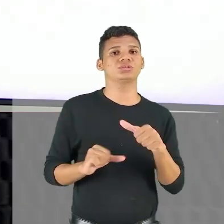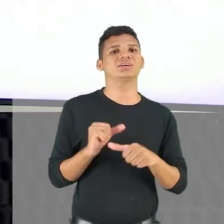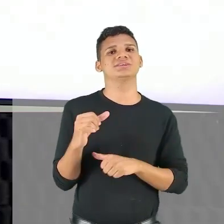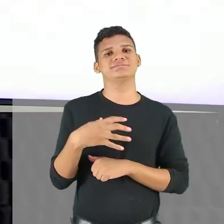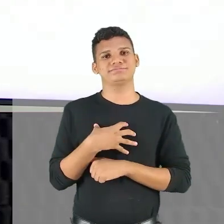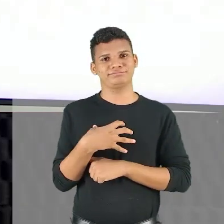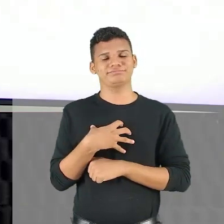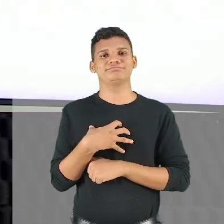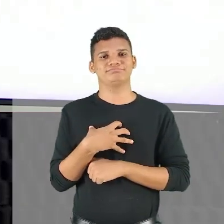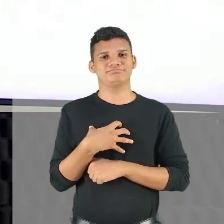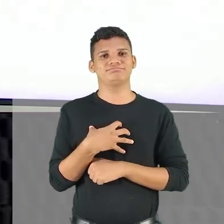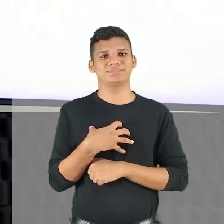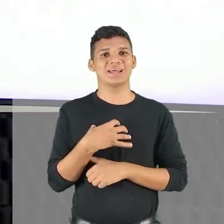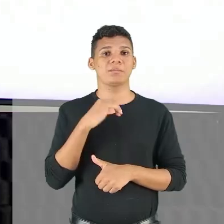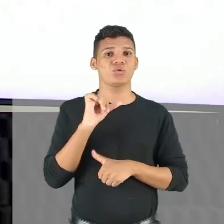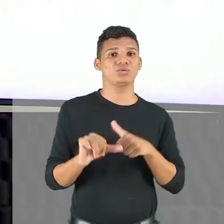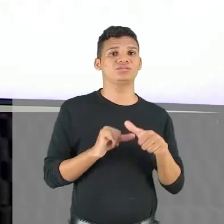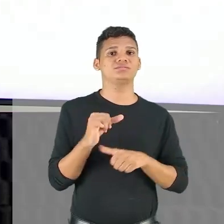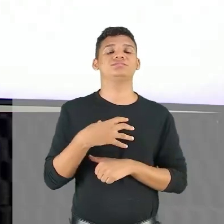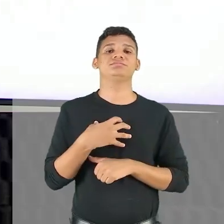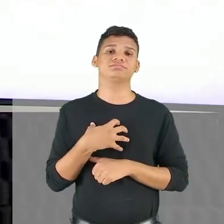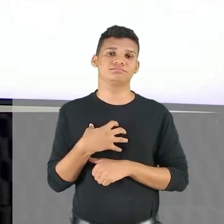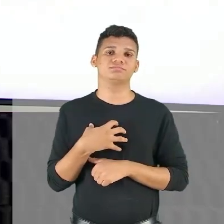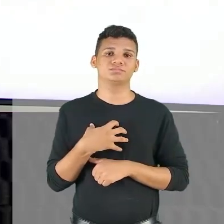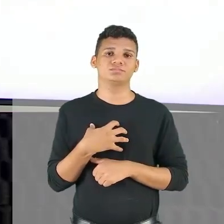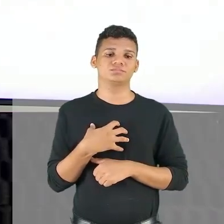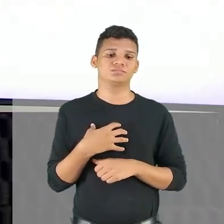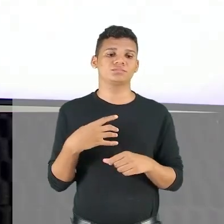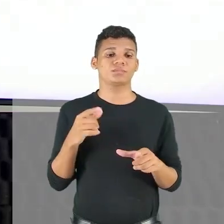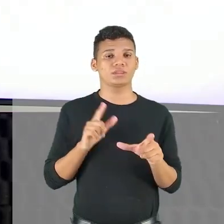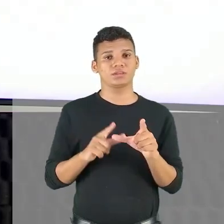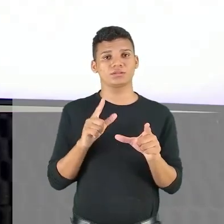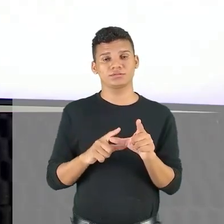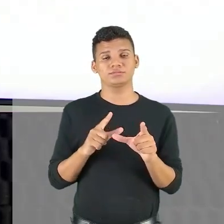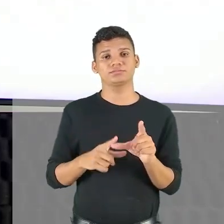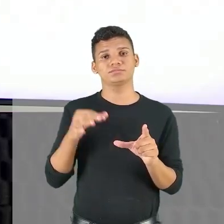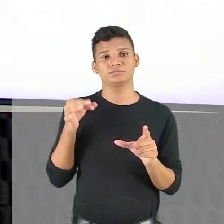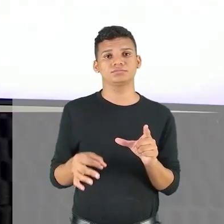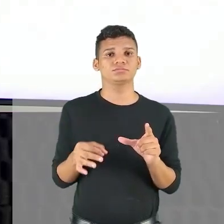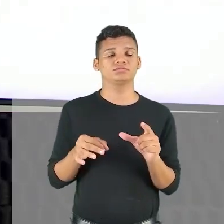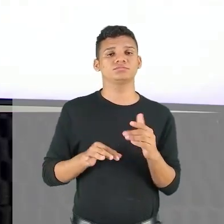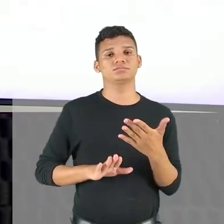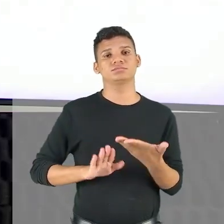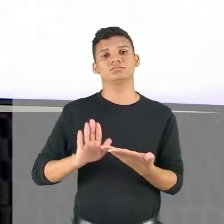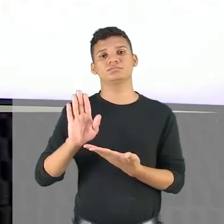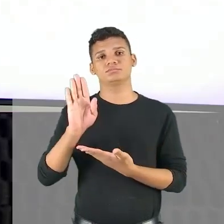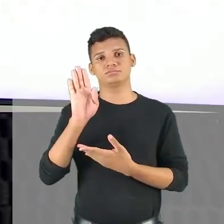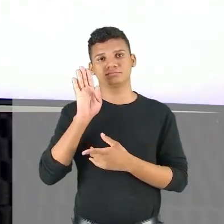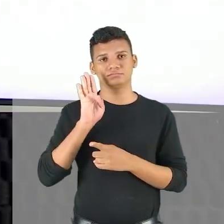Verbos de câmbio, né? Uma mudança de estado. Então, a alternativa correta,